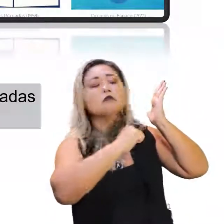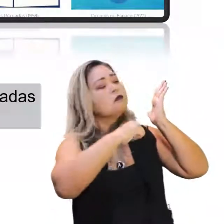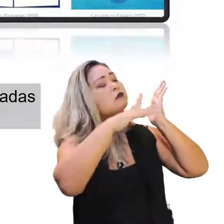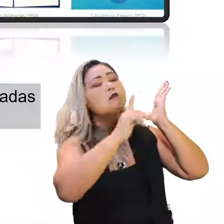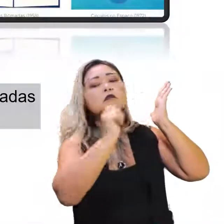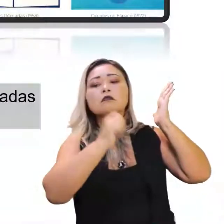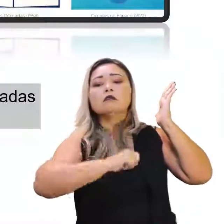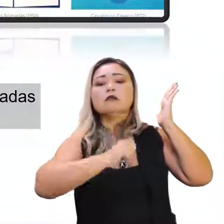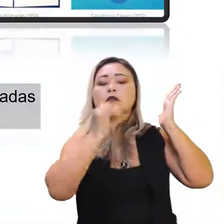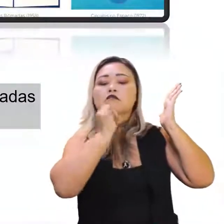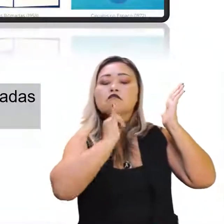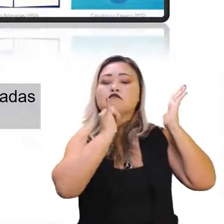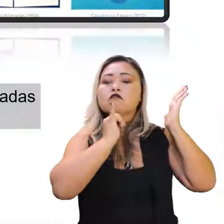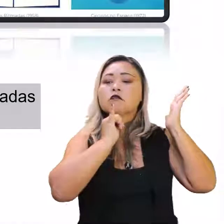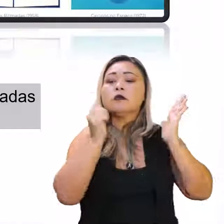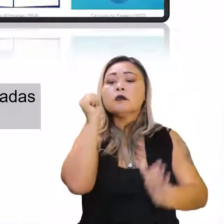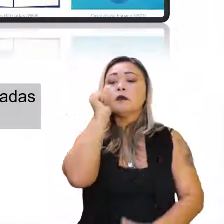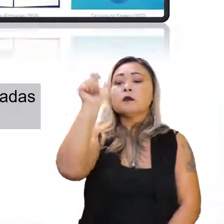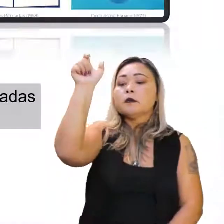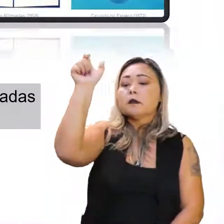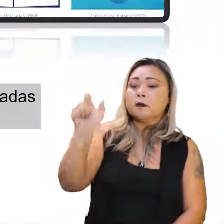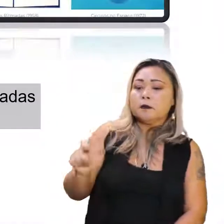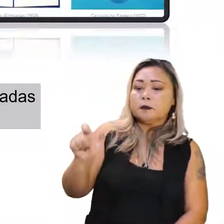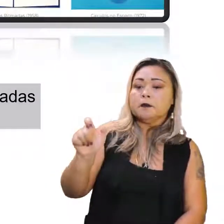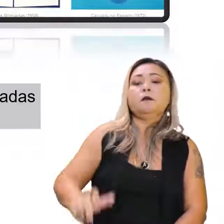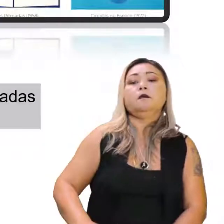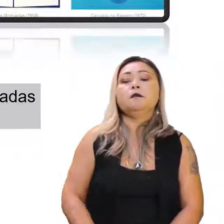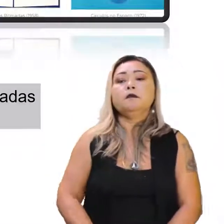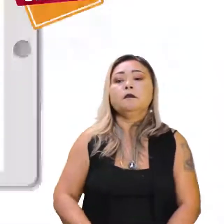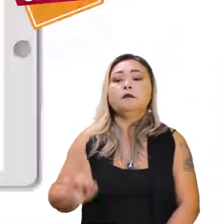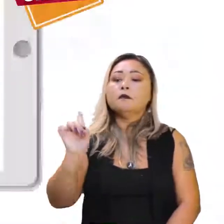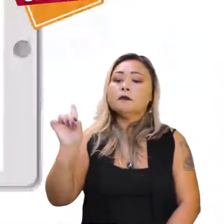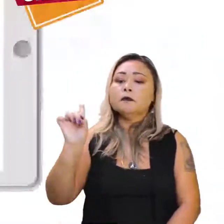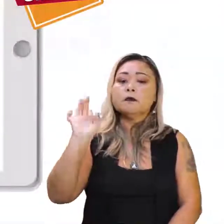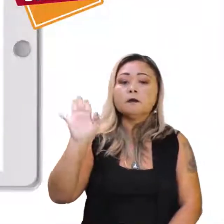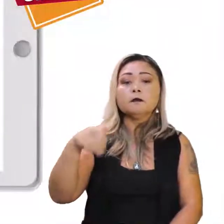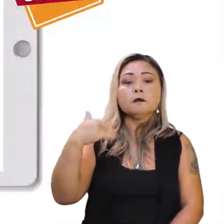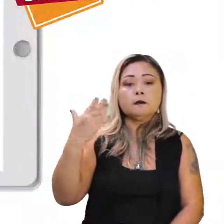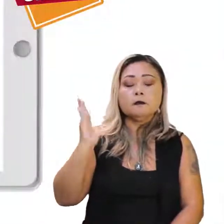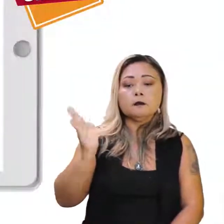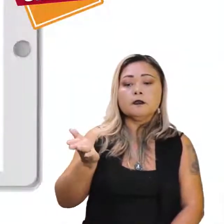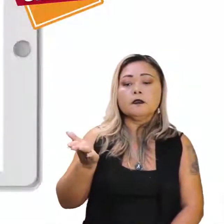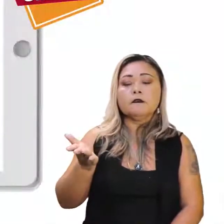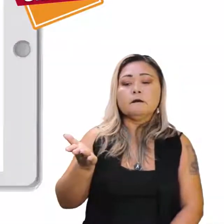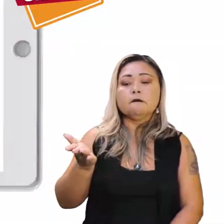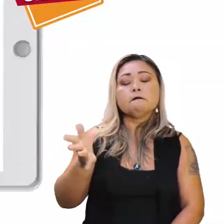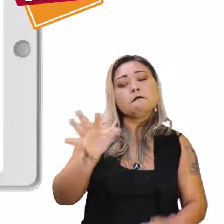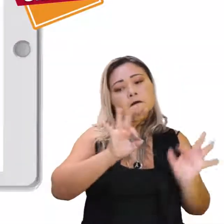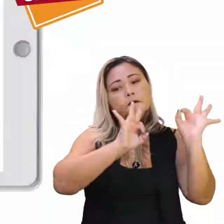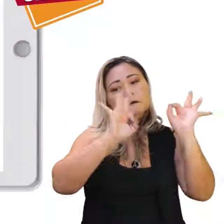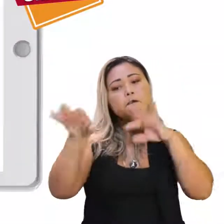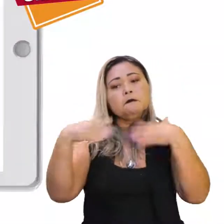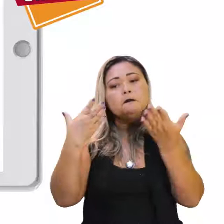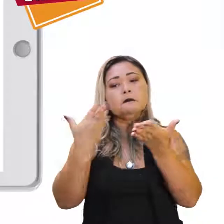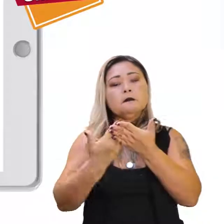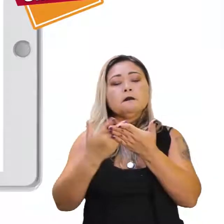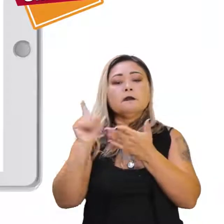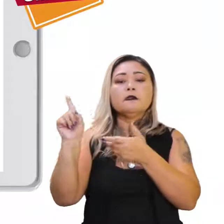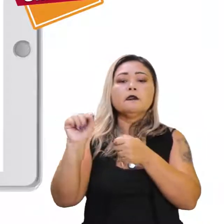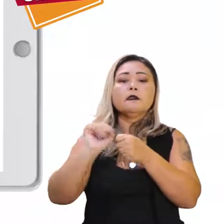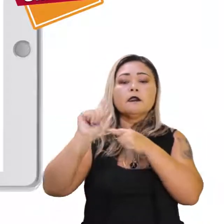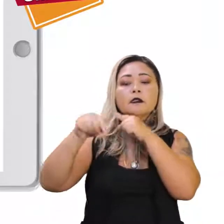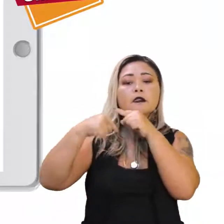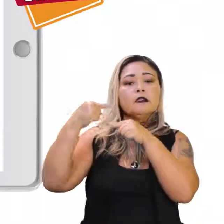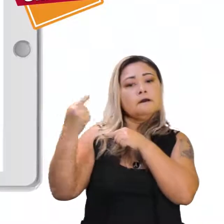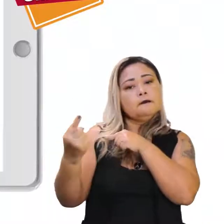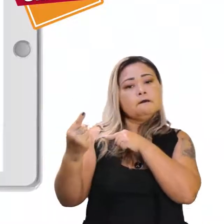pinceladas, né? Como exemplo, a obra Mulher. Essa obra vocês já viram durante a aula. Então, vamos para o nosso